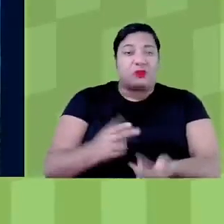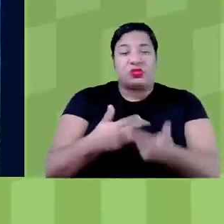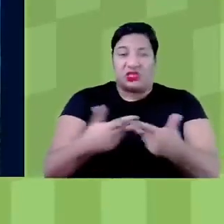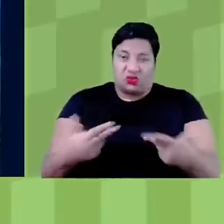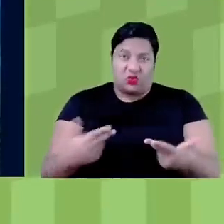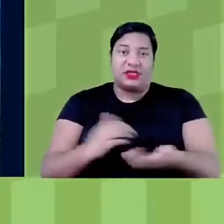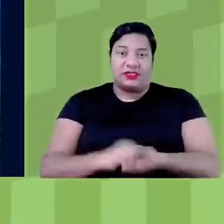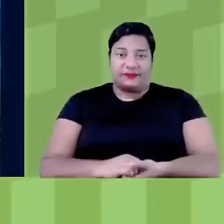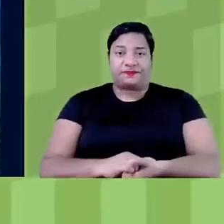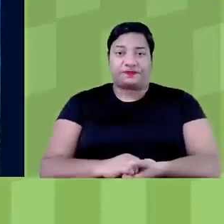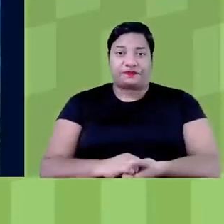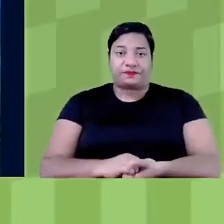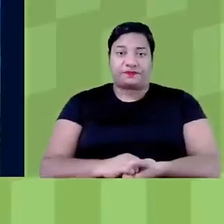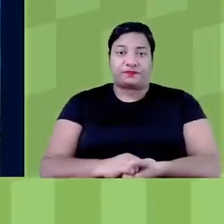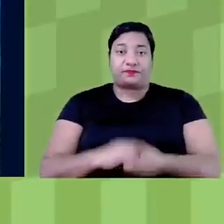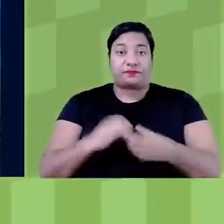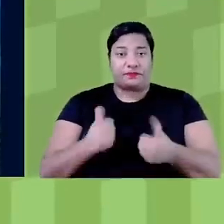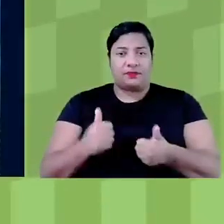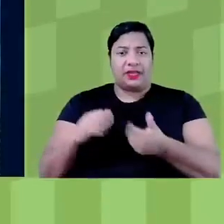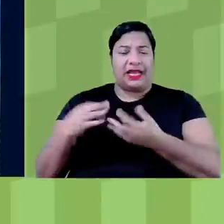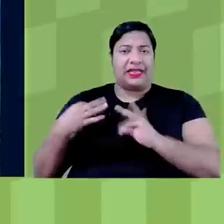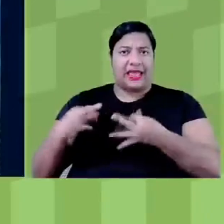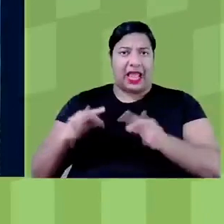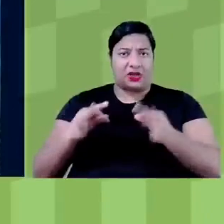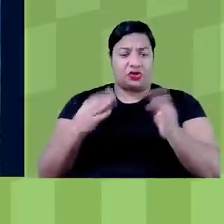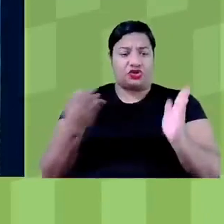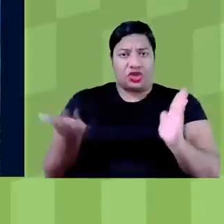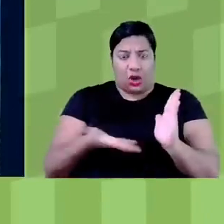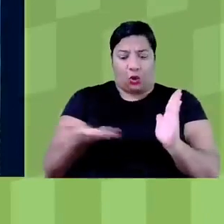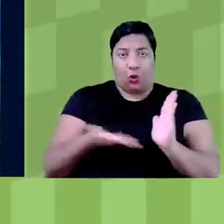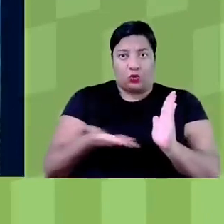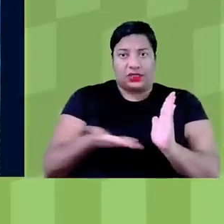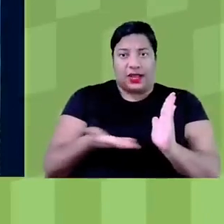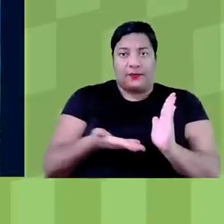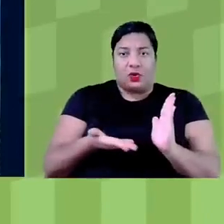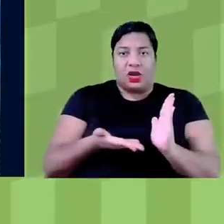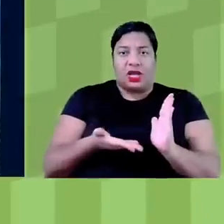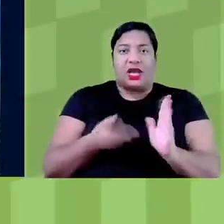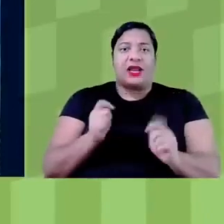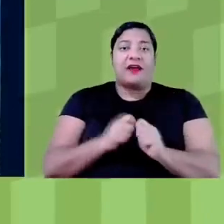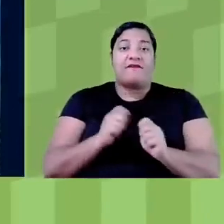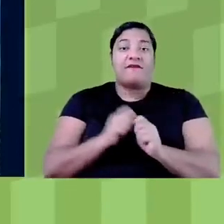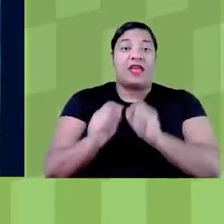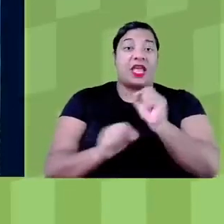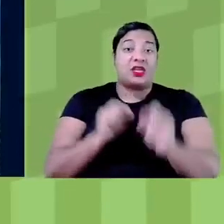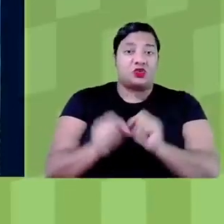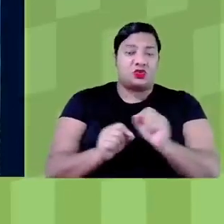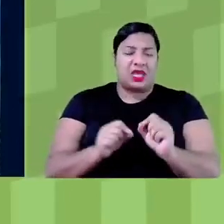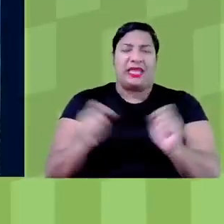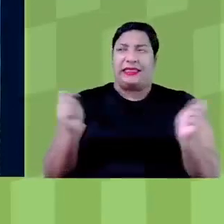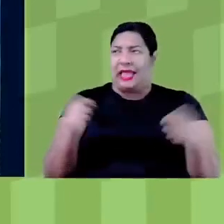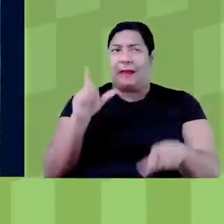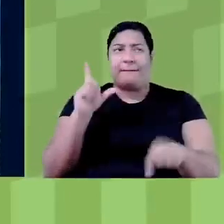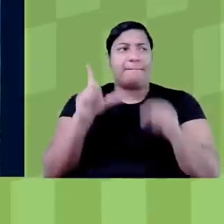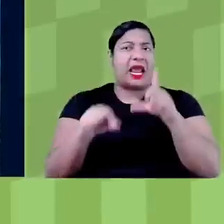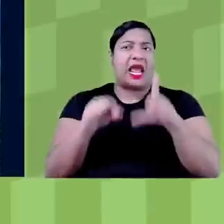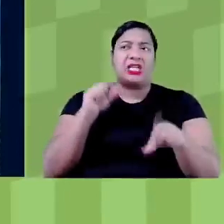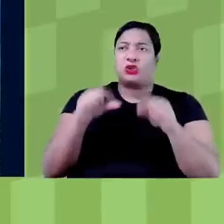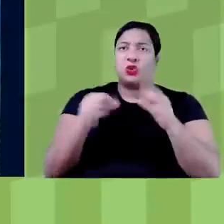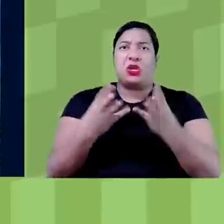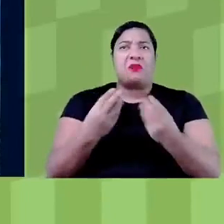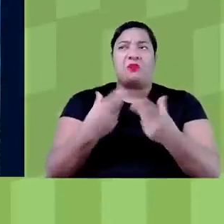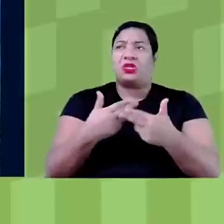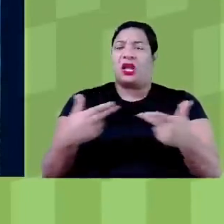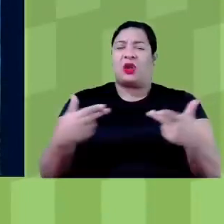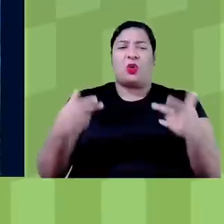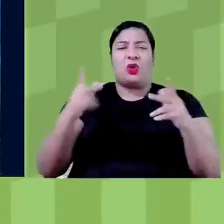A tecnologia contemporânea, ela facultou para a gente muitas coisas e foi uma libertação para o